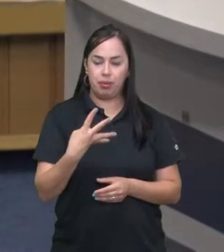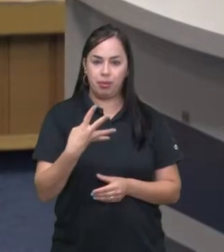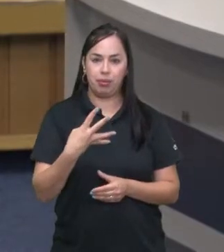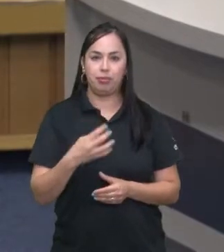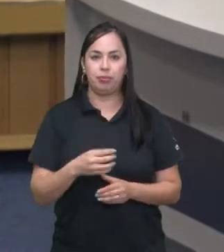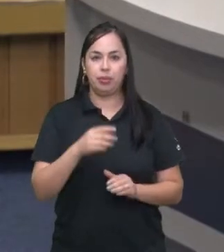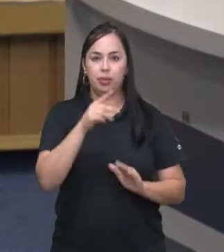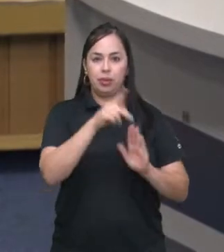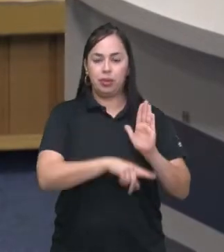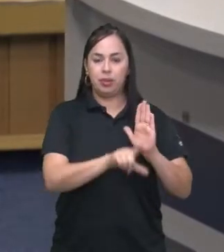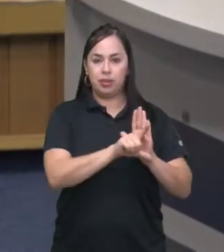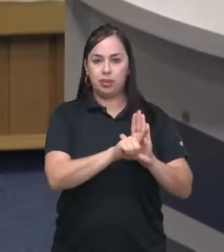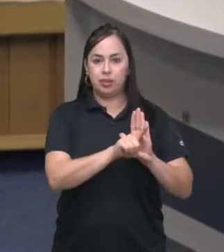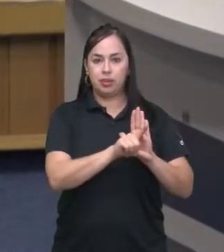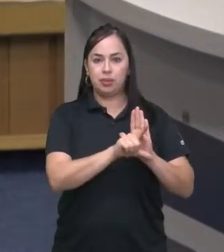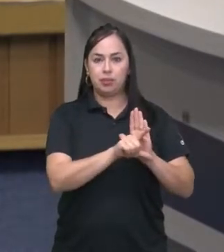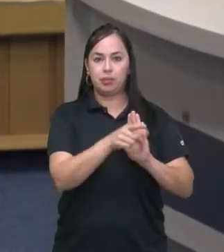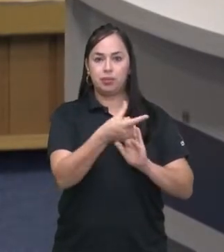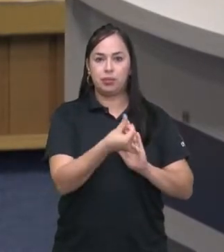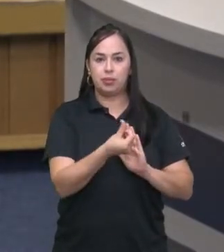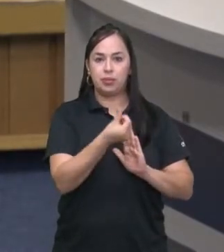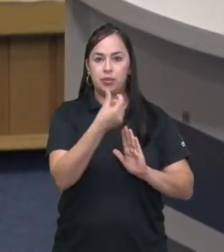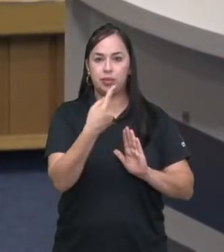12864/2021, projeto de lei número